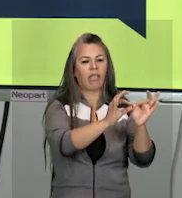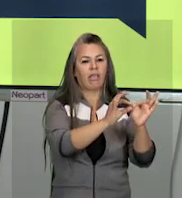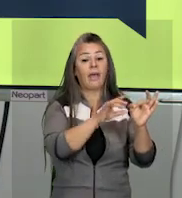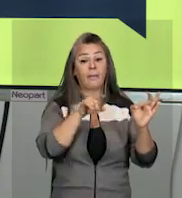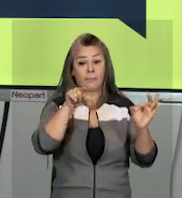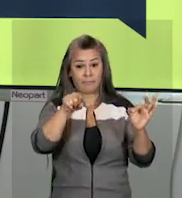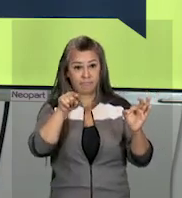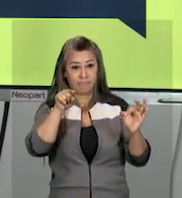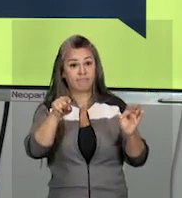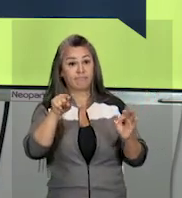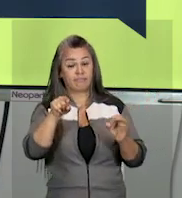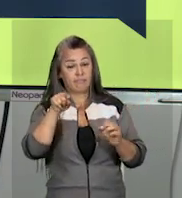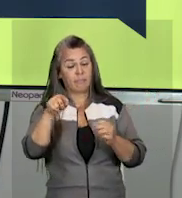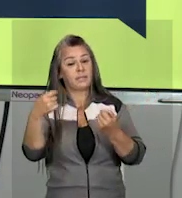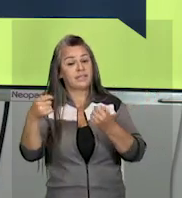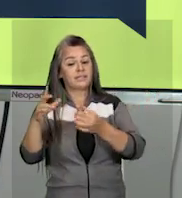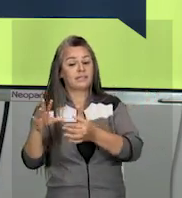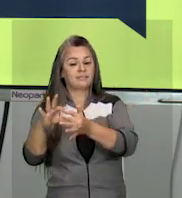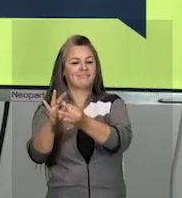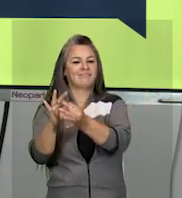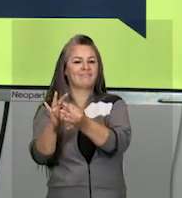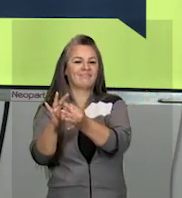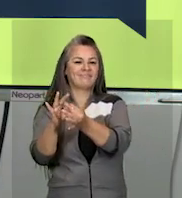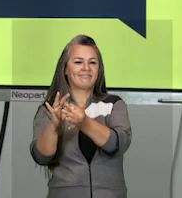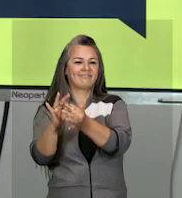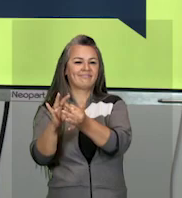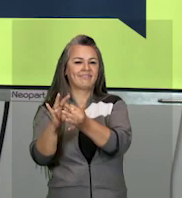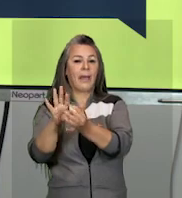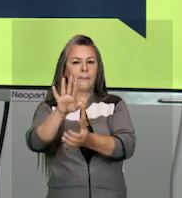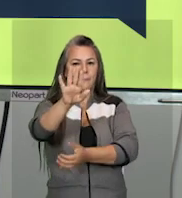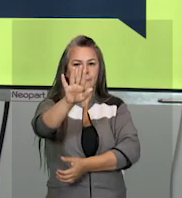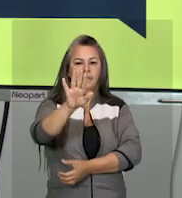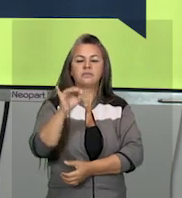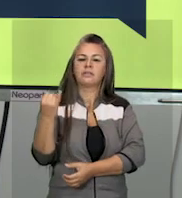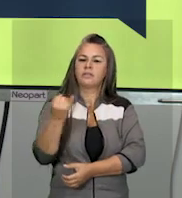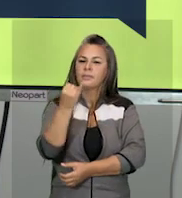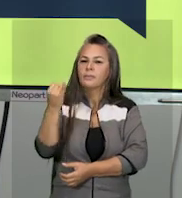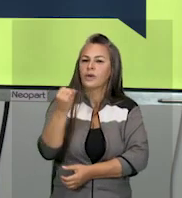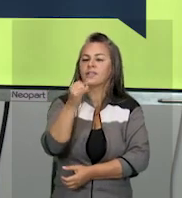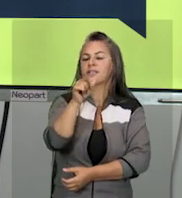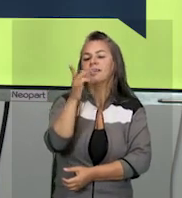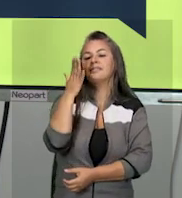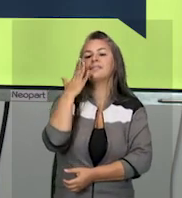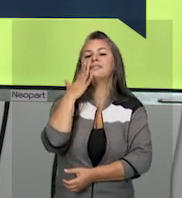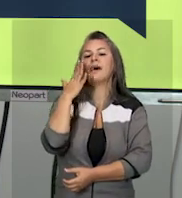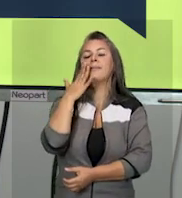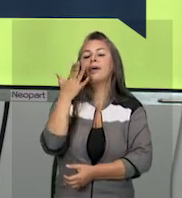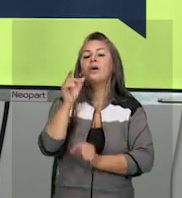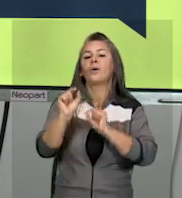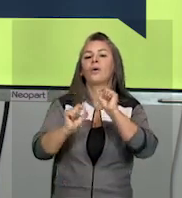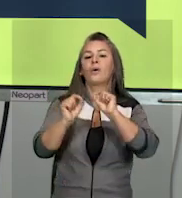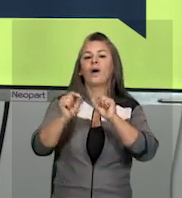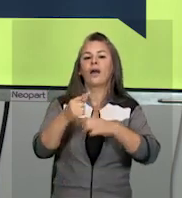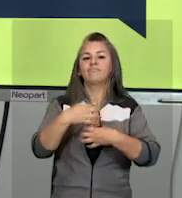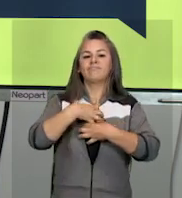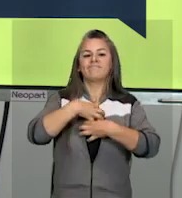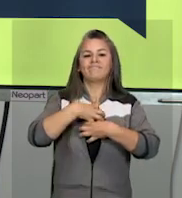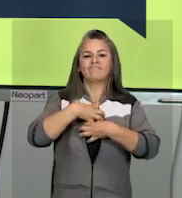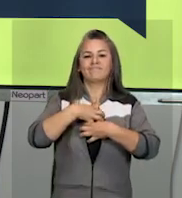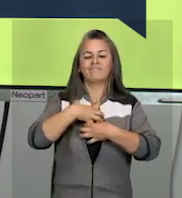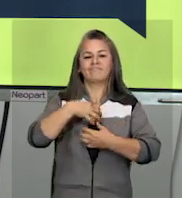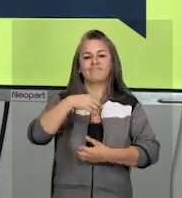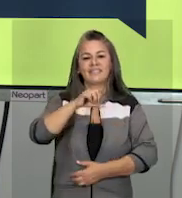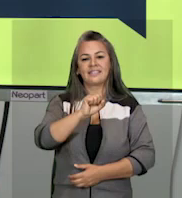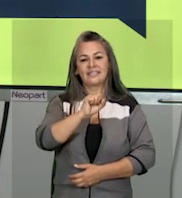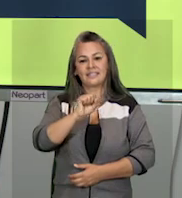da outra. O mais importante mesmo é identificar as relações semânticas. Que relação semântica? De sentido.